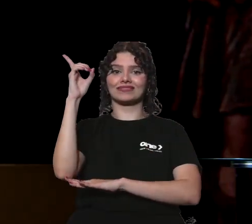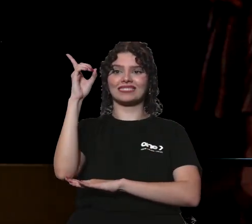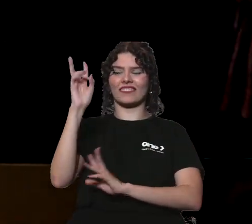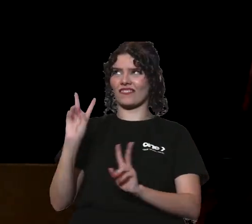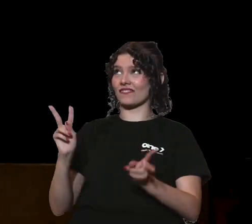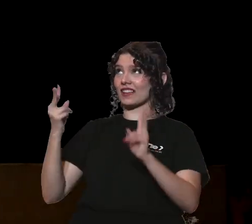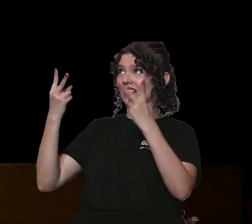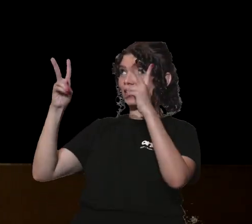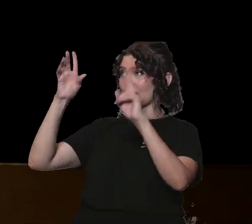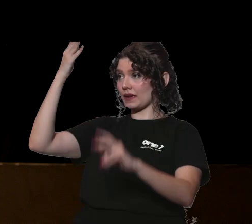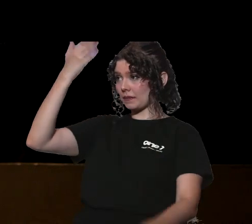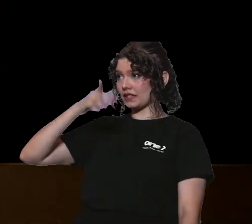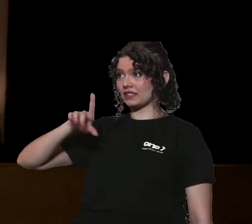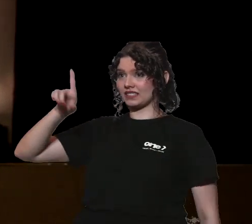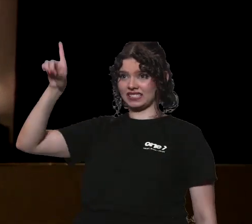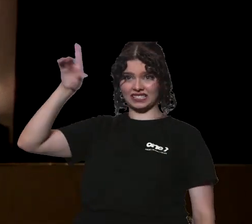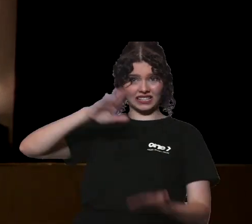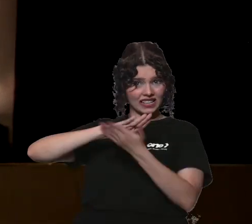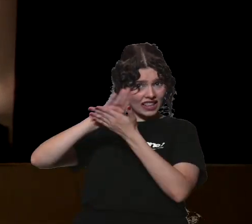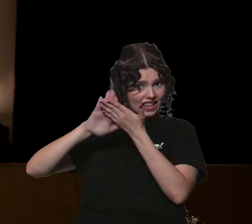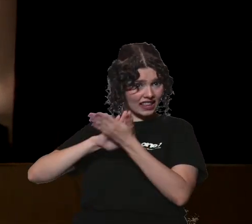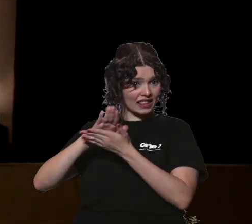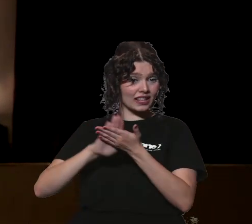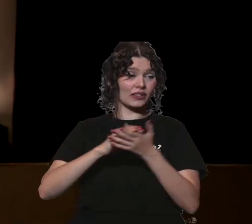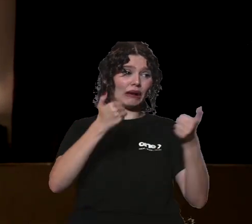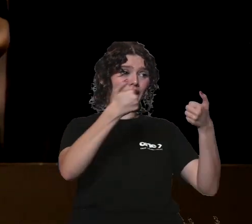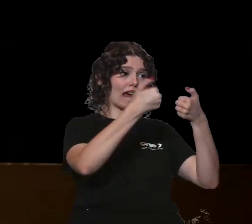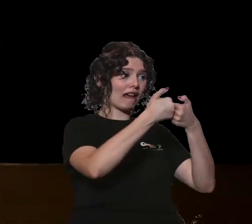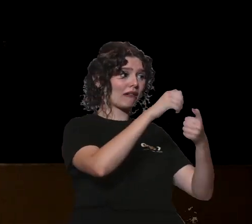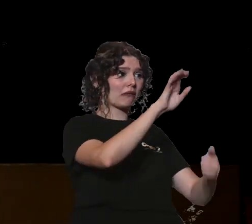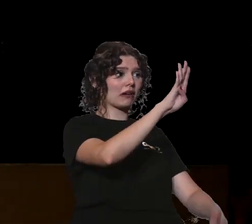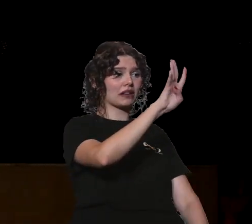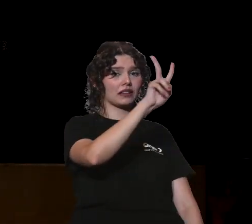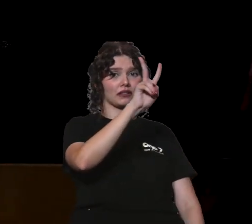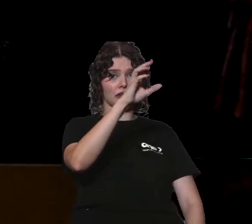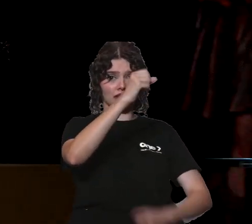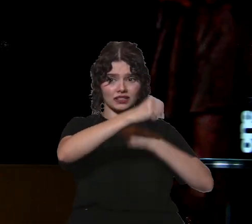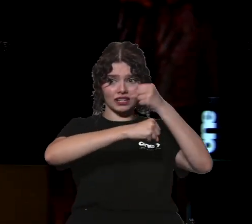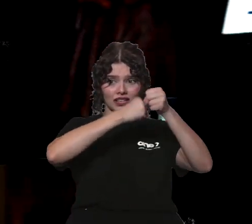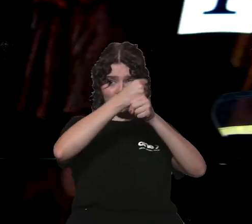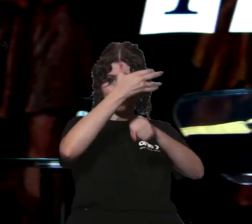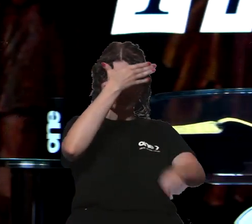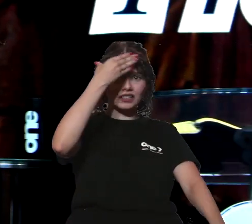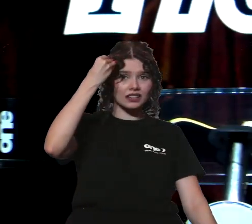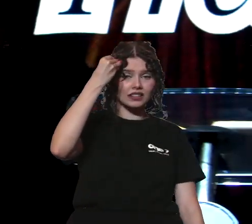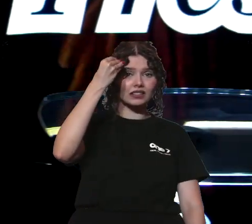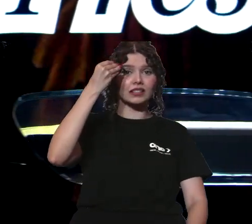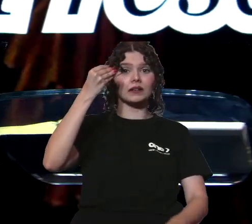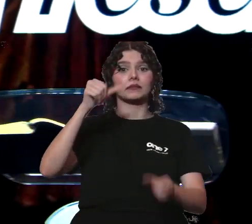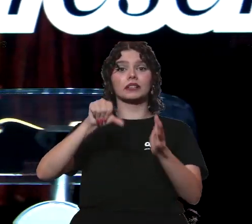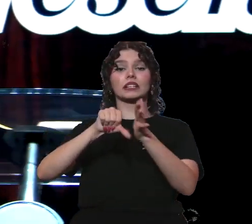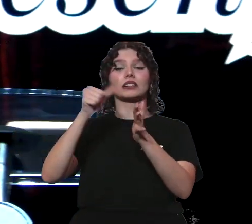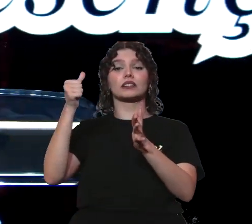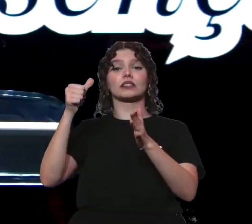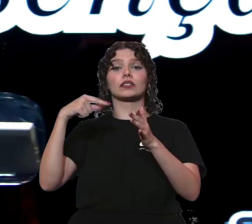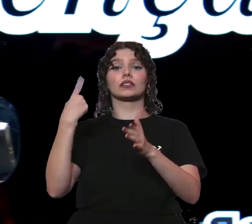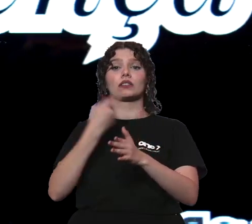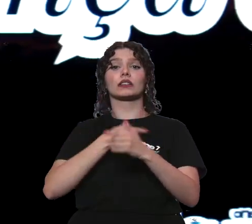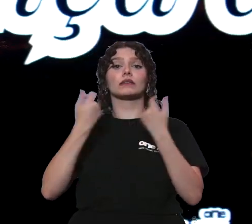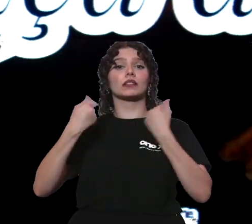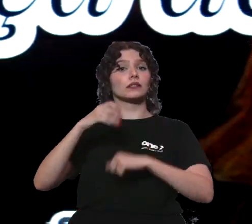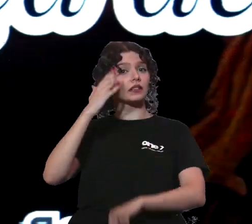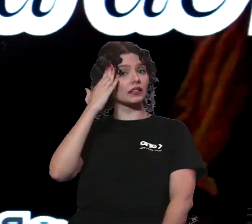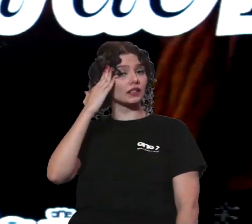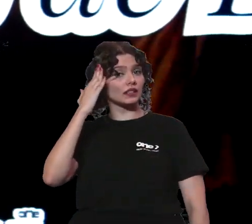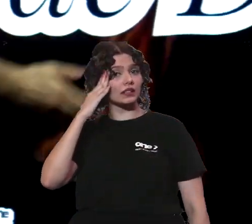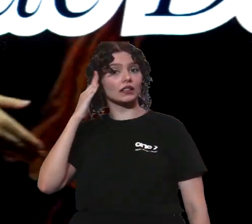de Deus, tanto que a arca ficou 42 anos esquecida. Então a primeira coisa que a gente tem que entender sobre Mical, que por mais que ela